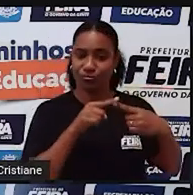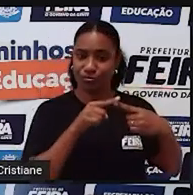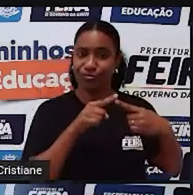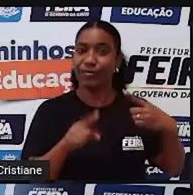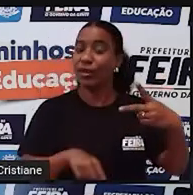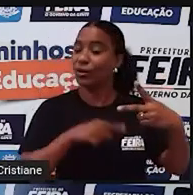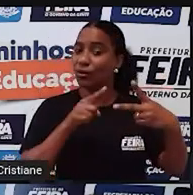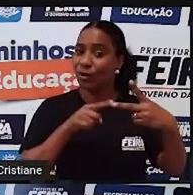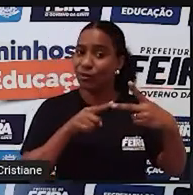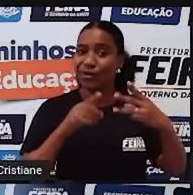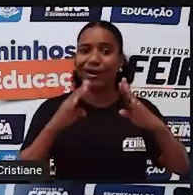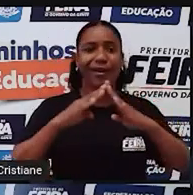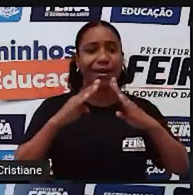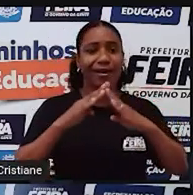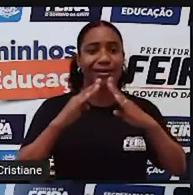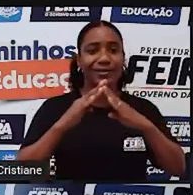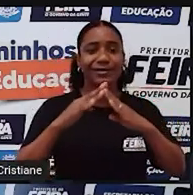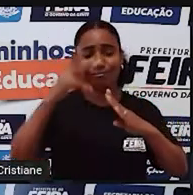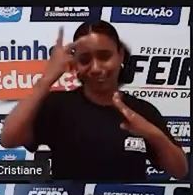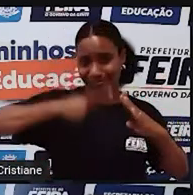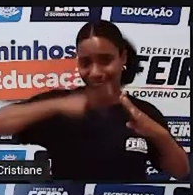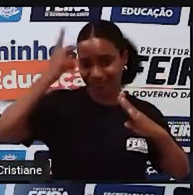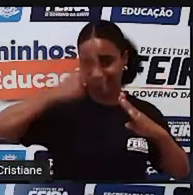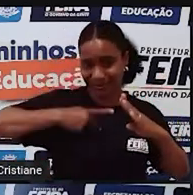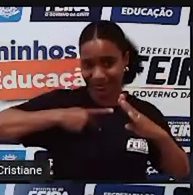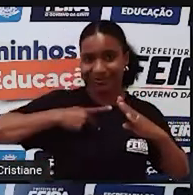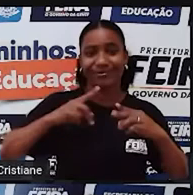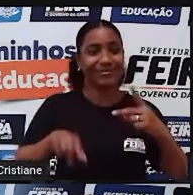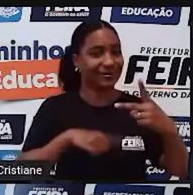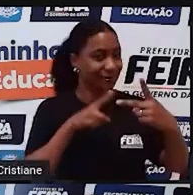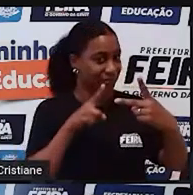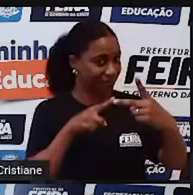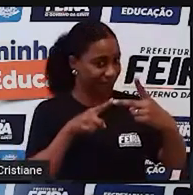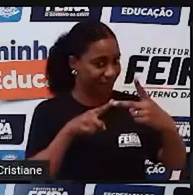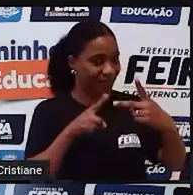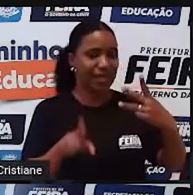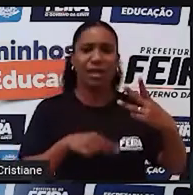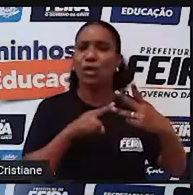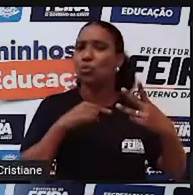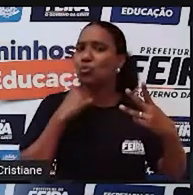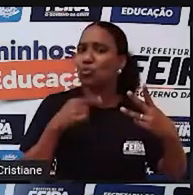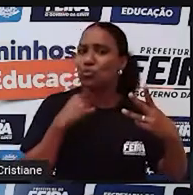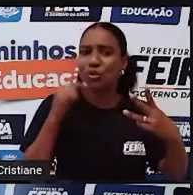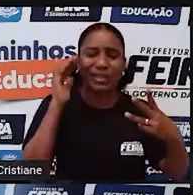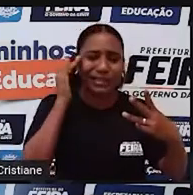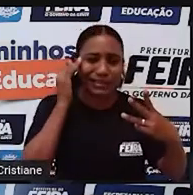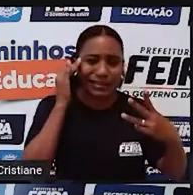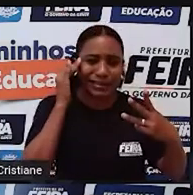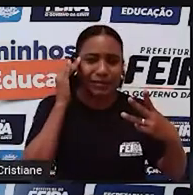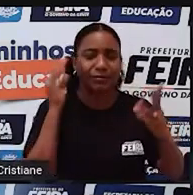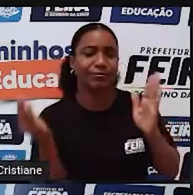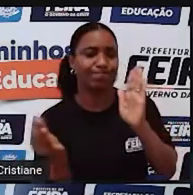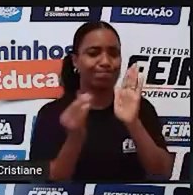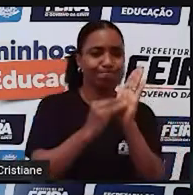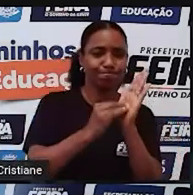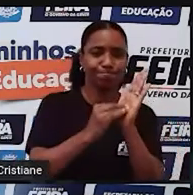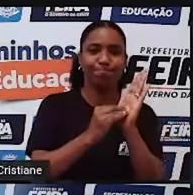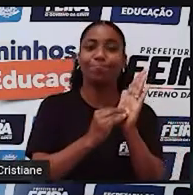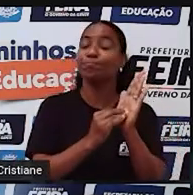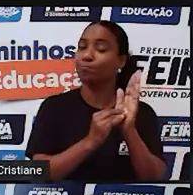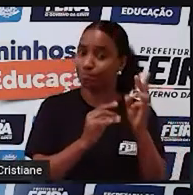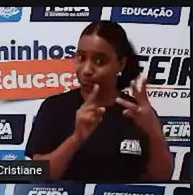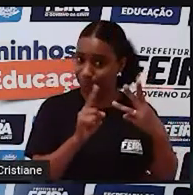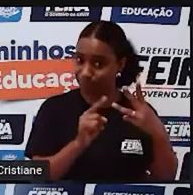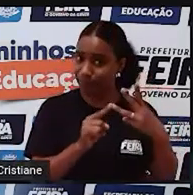homework. E aquelas dúvidas que surgem durante a aula, doubts. Anote-as para tirá-las na